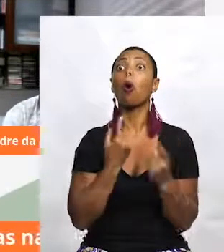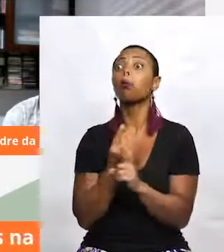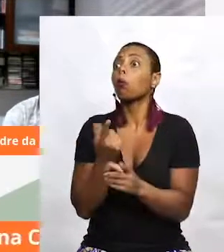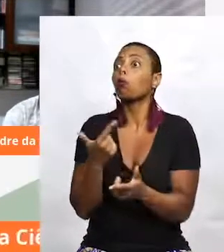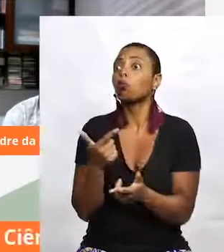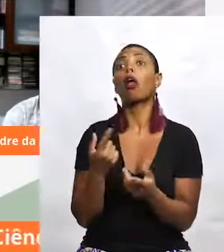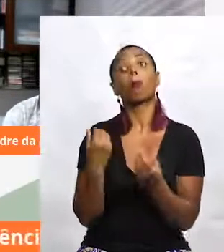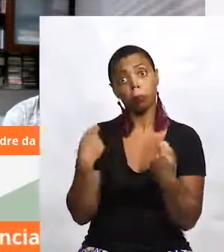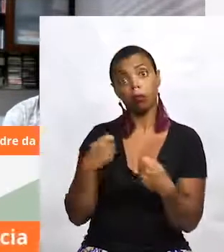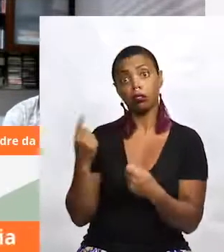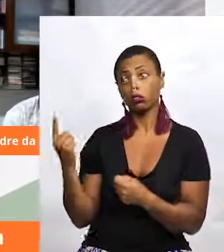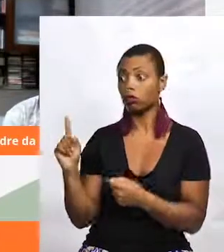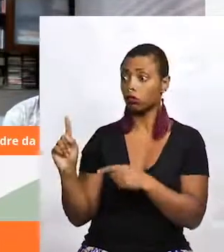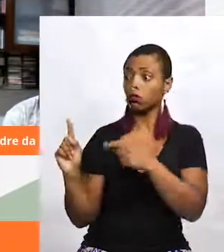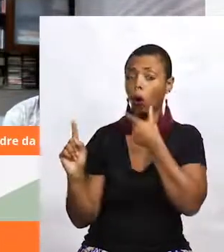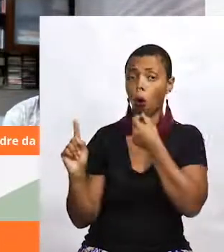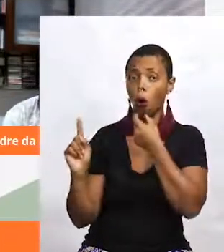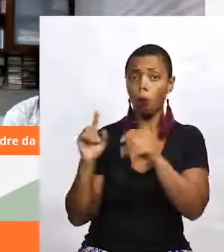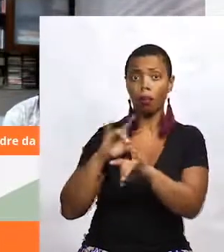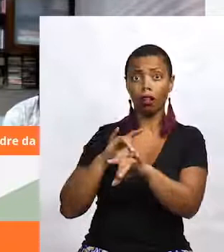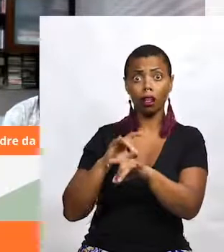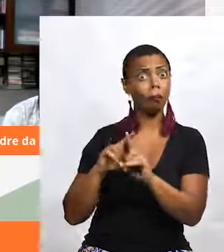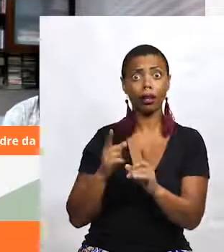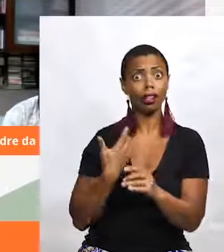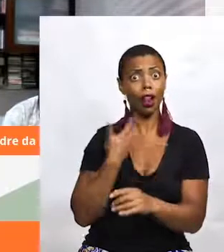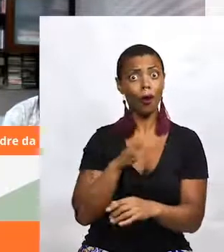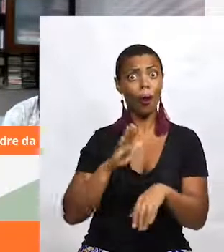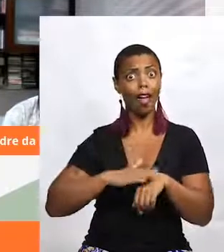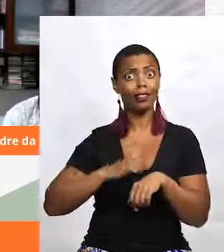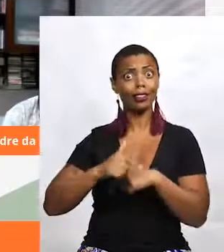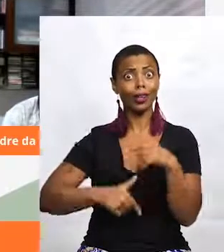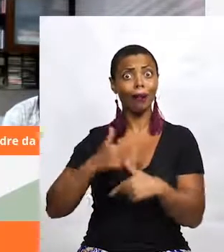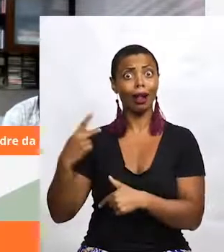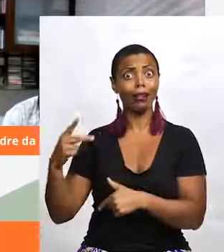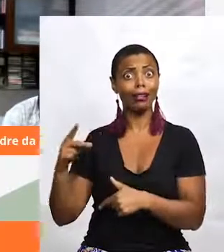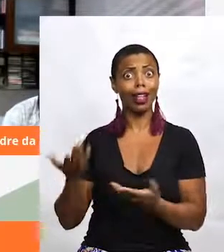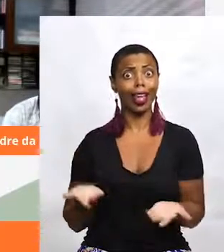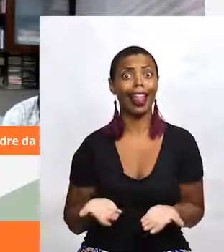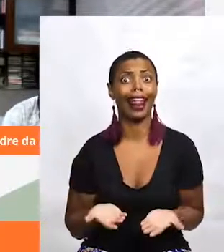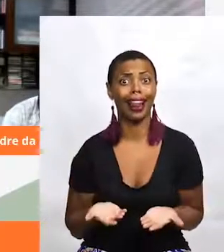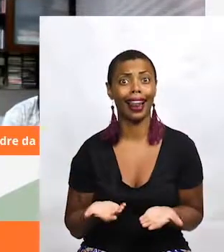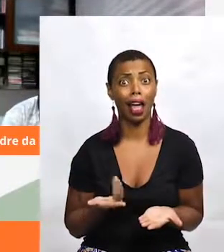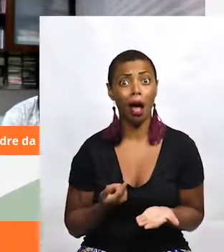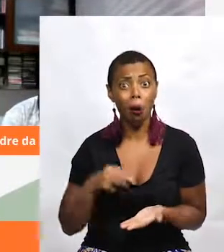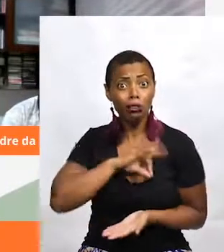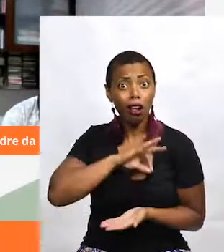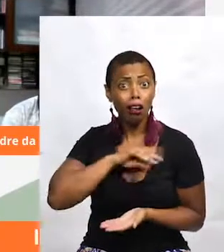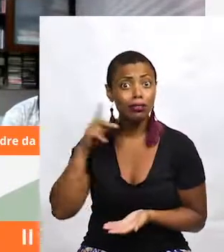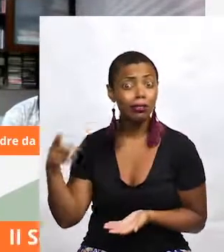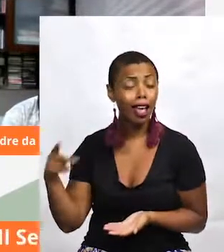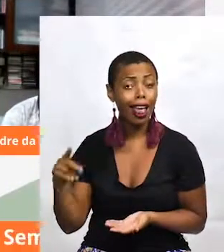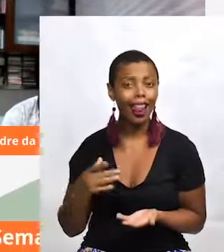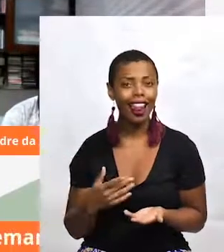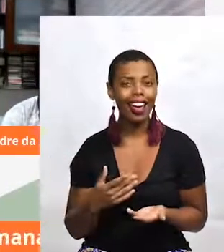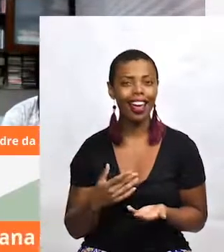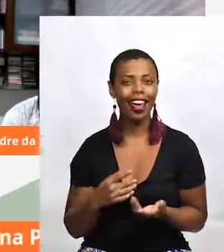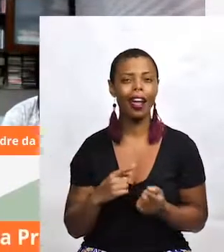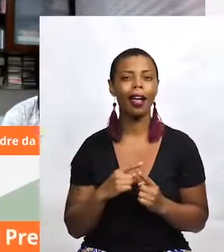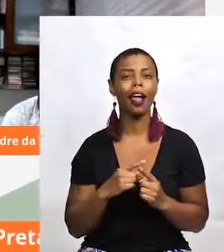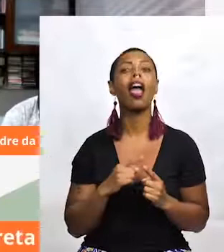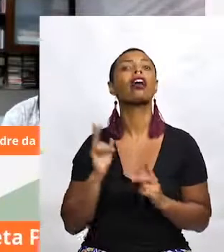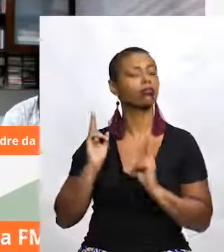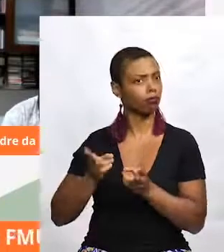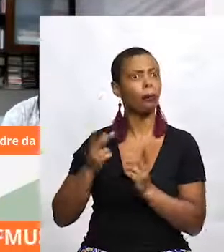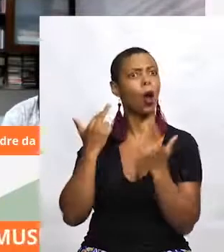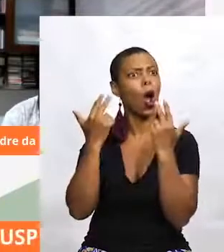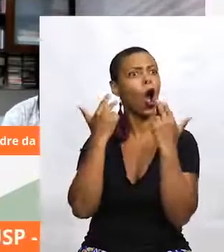ter o técnico lá e ele se recusando a aparecer no serviço que ele tem que estar, que paga o salário dele. Mas num dia que eu dou aula, ele se